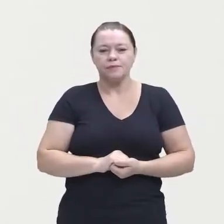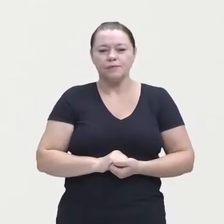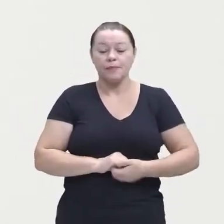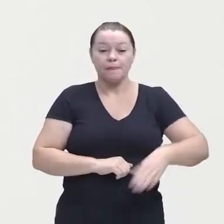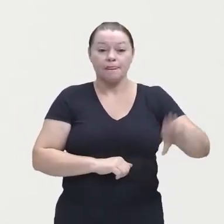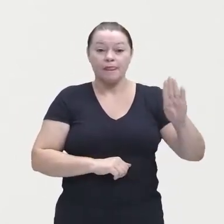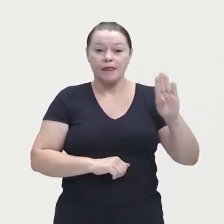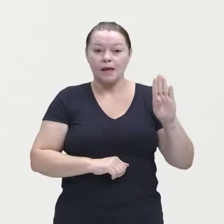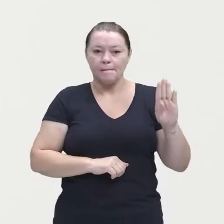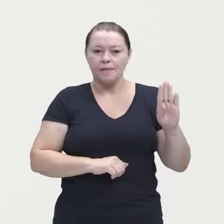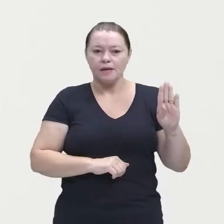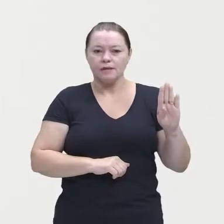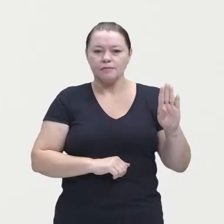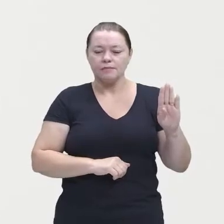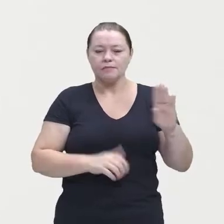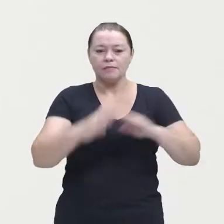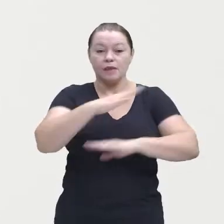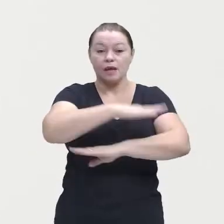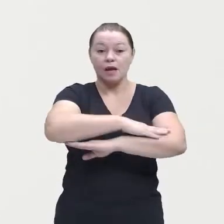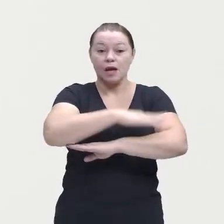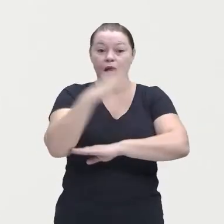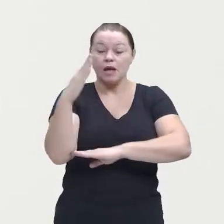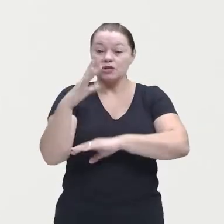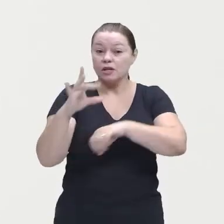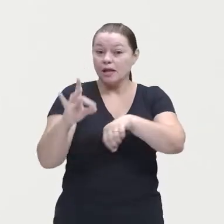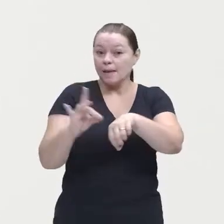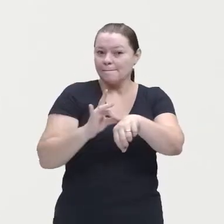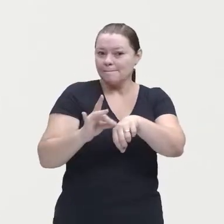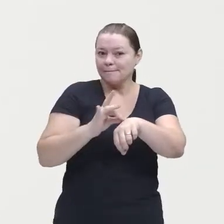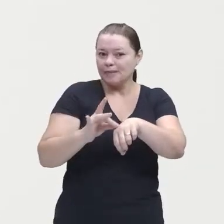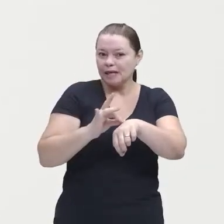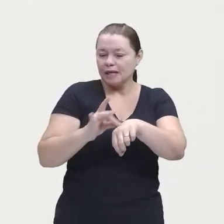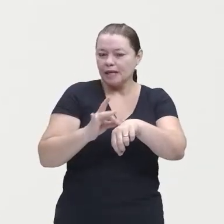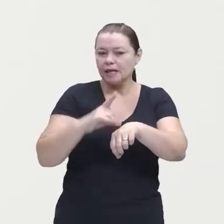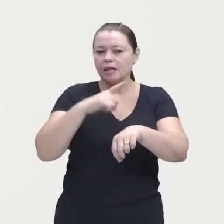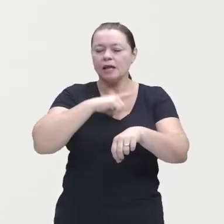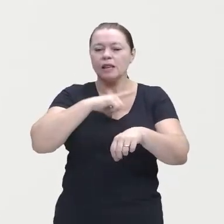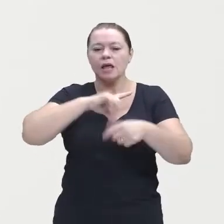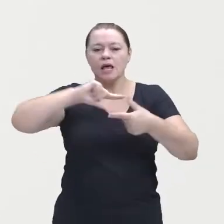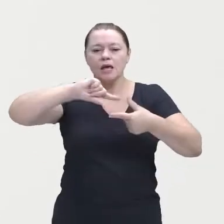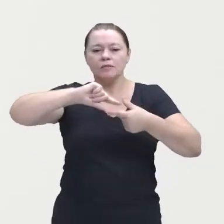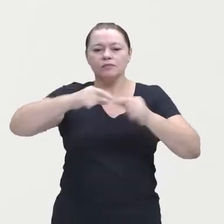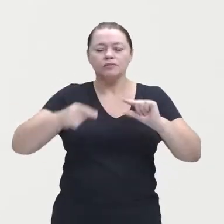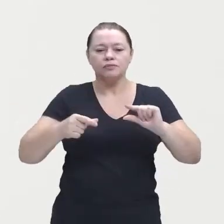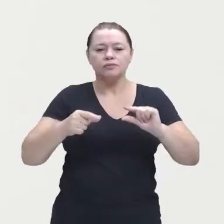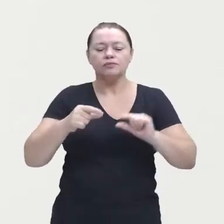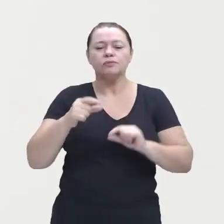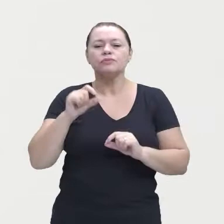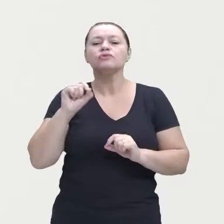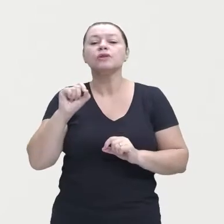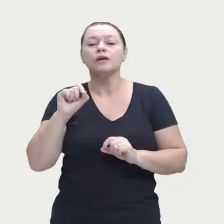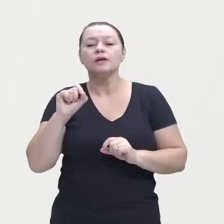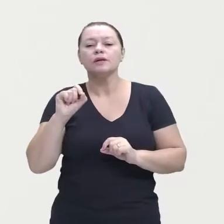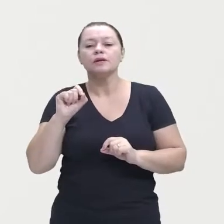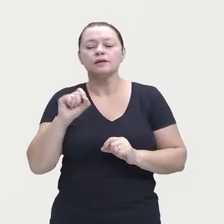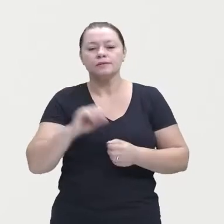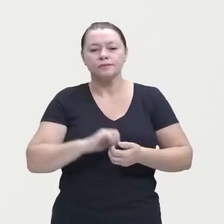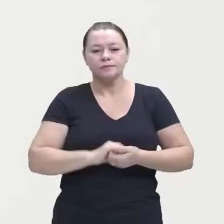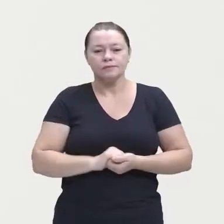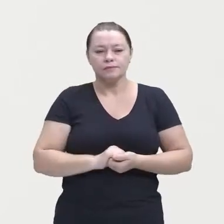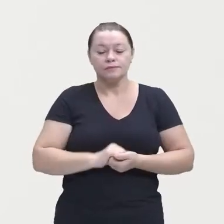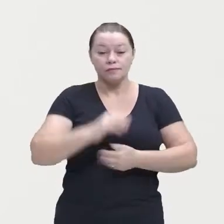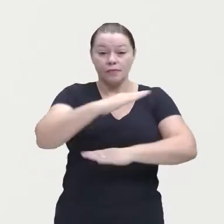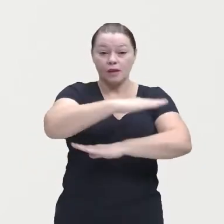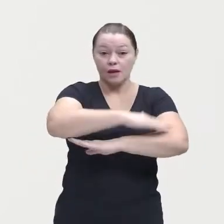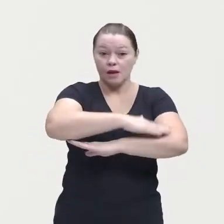Letra B. A janela preta tem o formato de 1. A